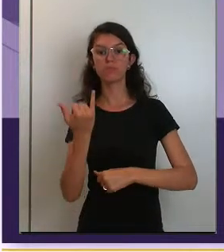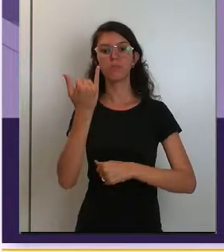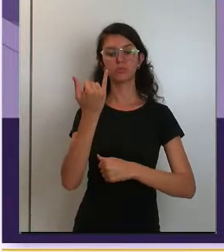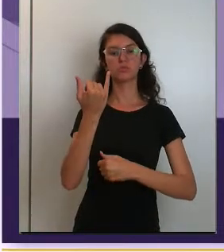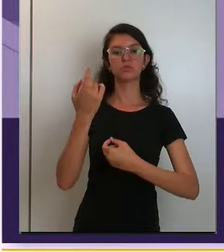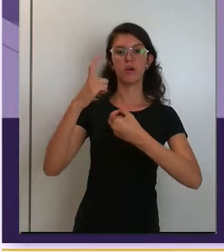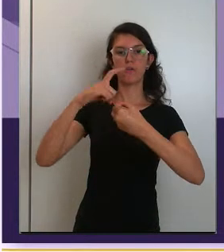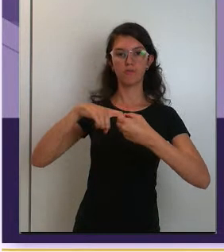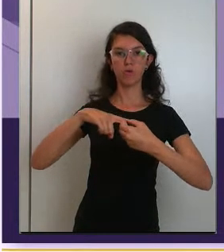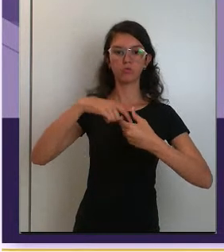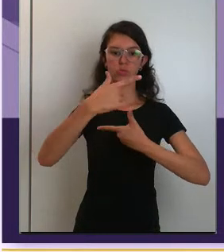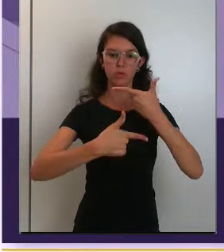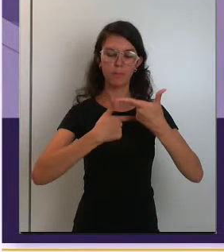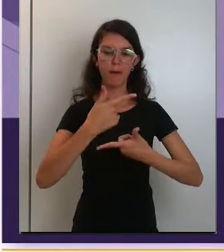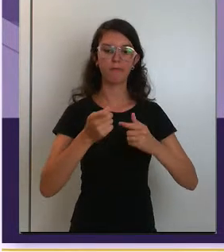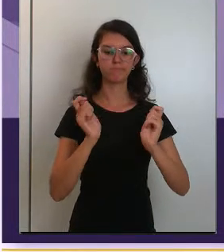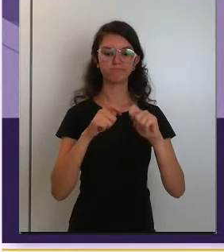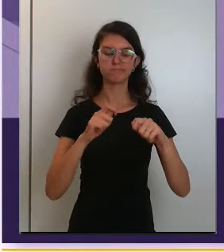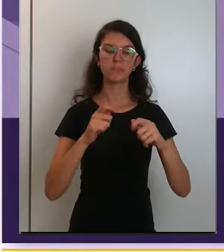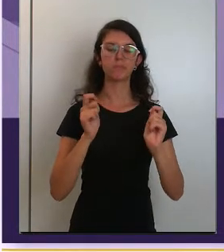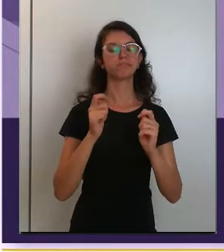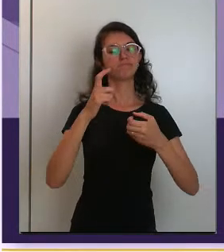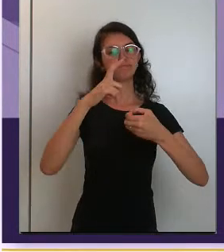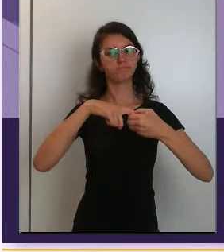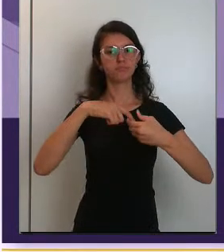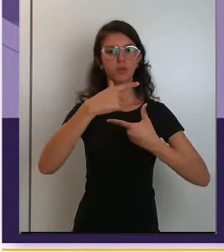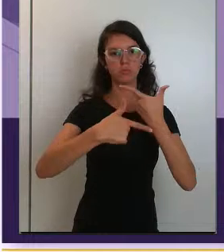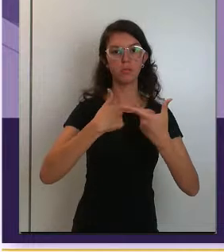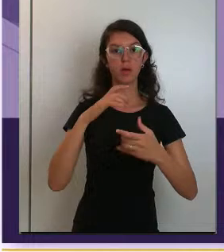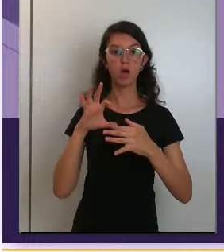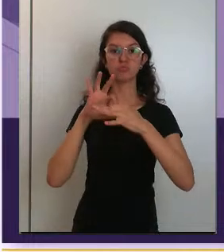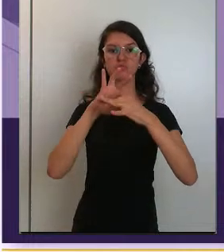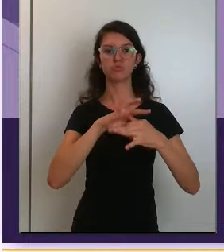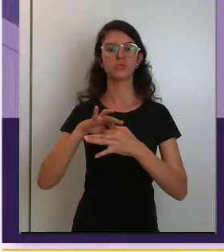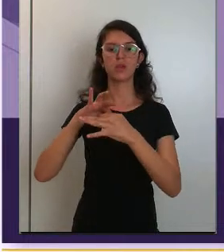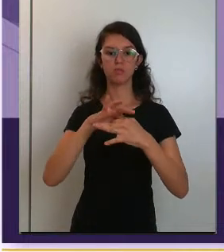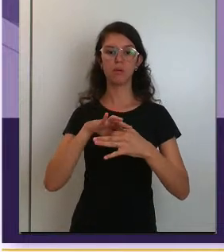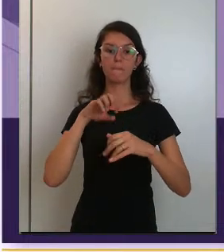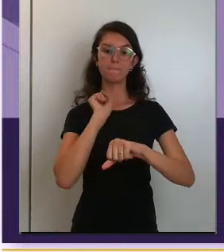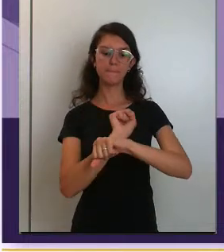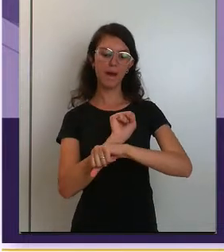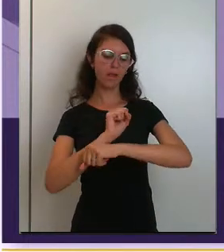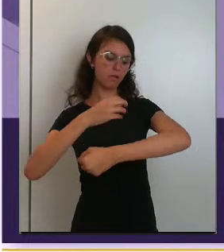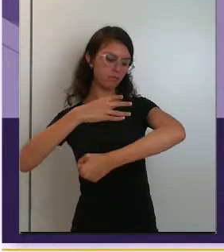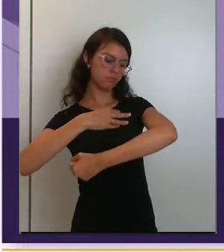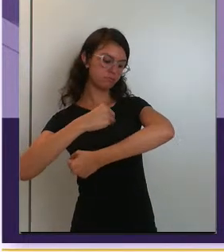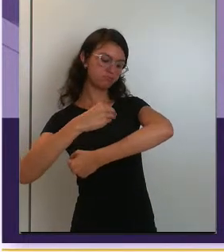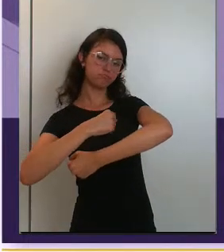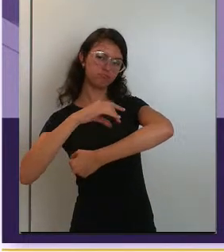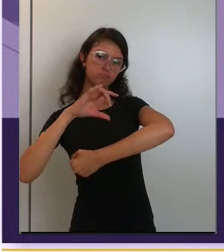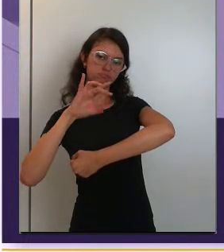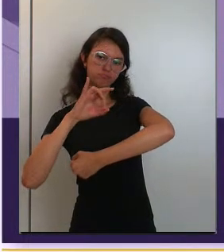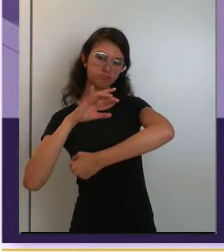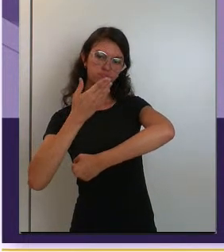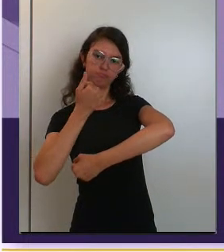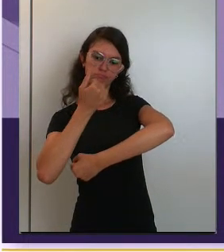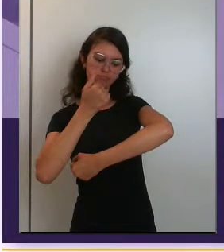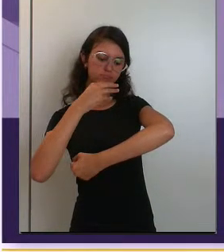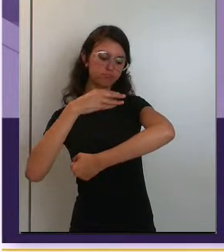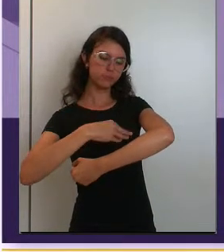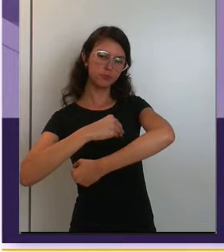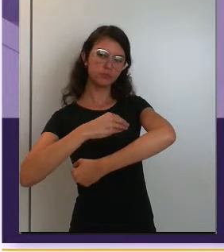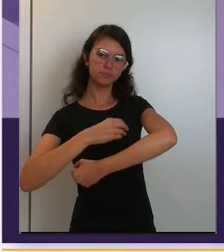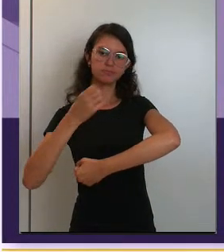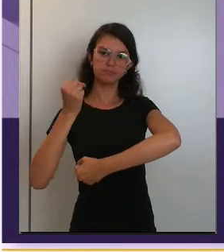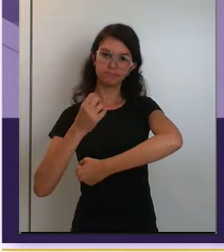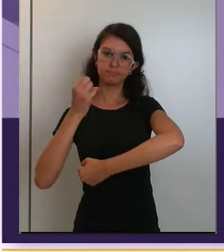trabalho, da necessidade do retorno ao trabalho, estando associado à interrupção, no caso do aleitamento materno exclusivo.